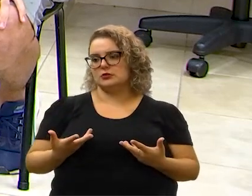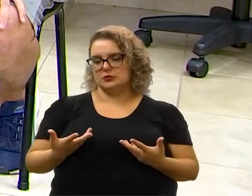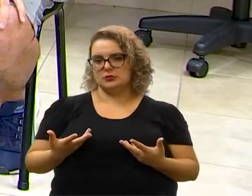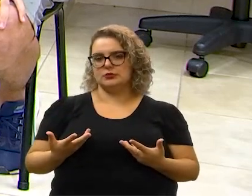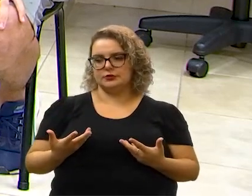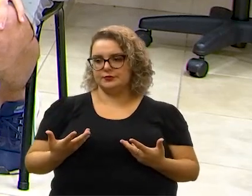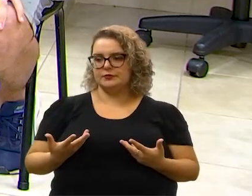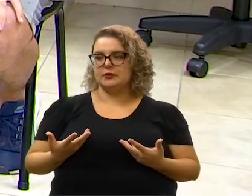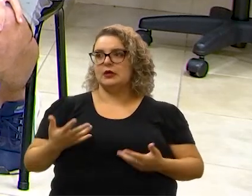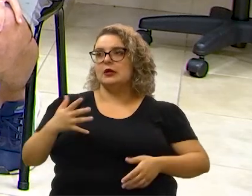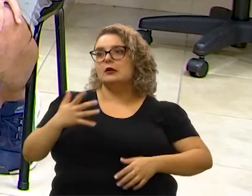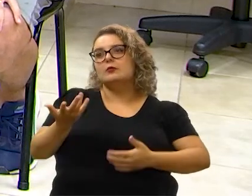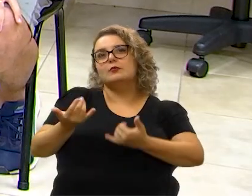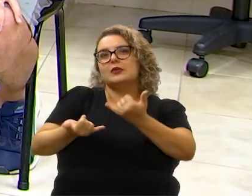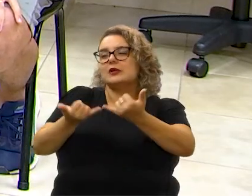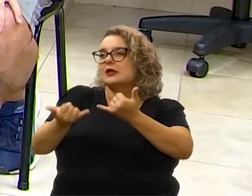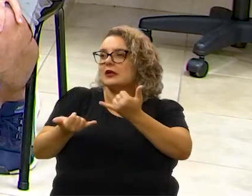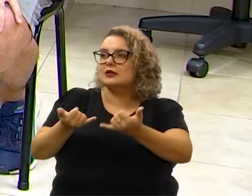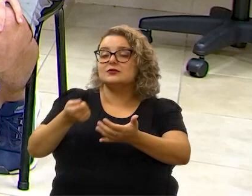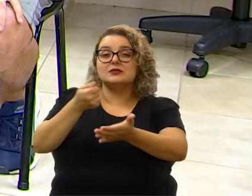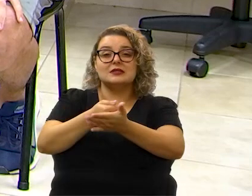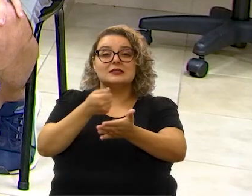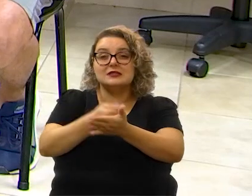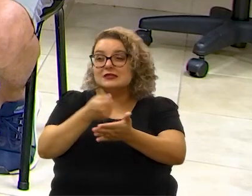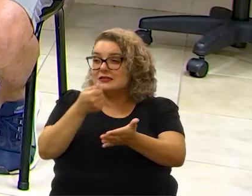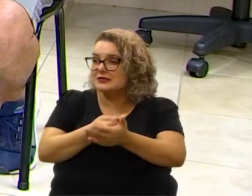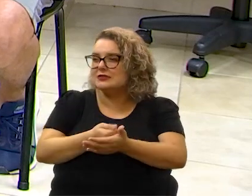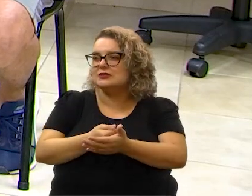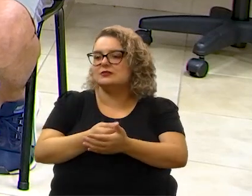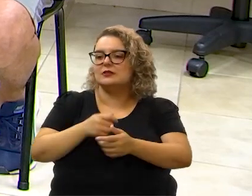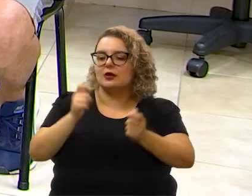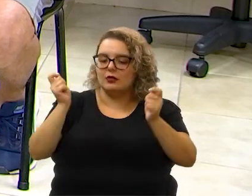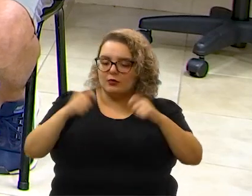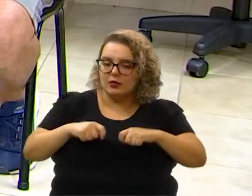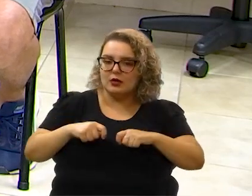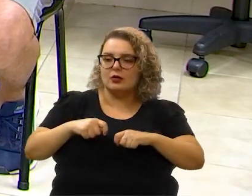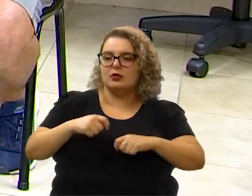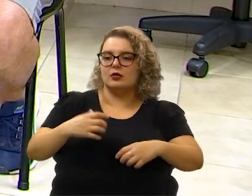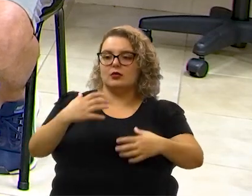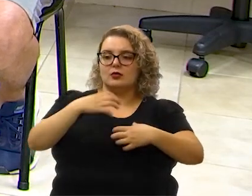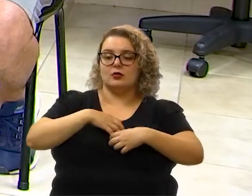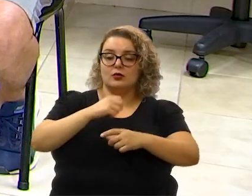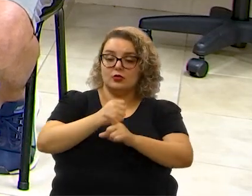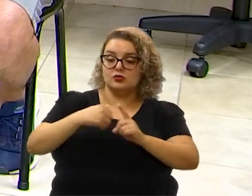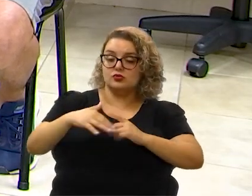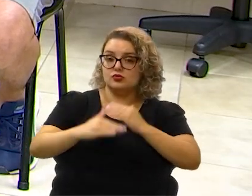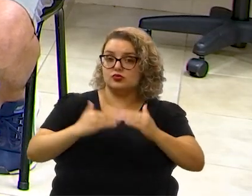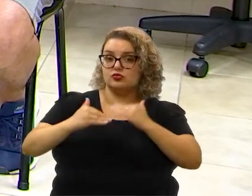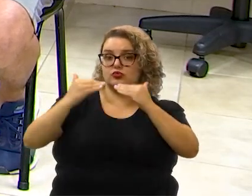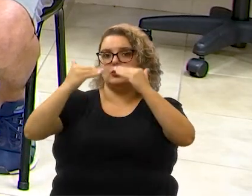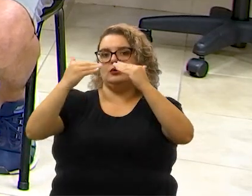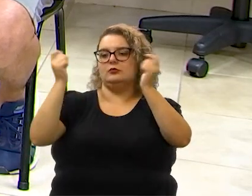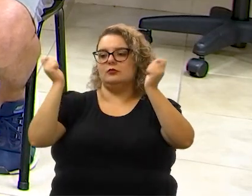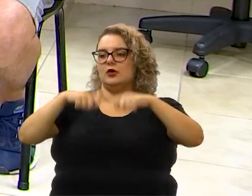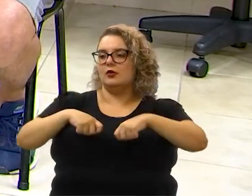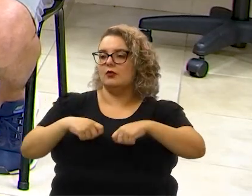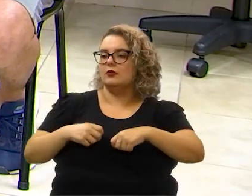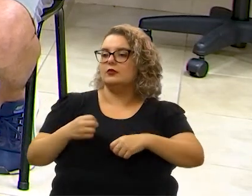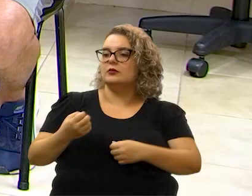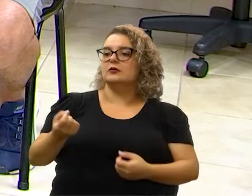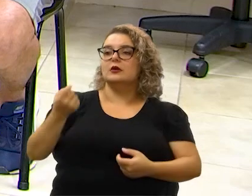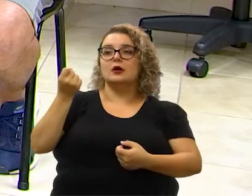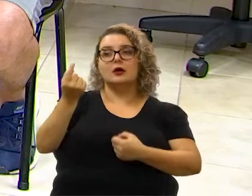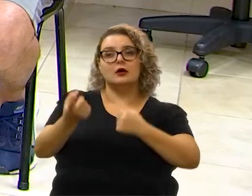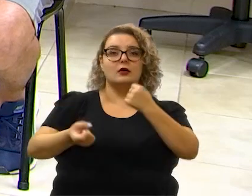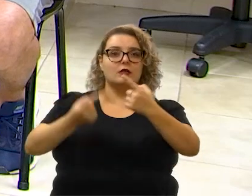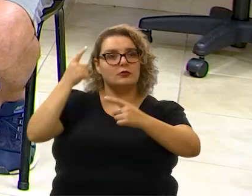brinquedos atuais acabam não exigindo deles. E nesse processo de desenvolver essas competências socioemocionais, nós fomos estabelecendo